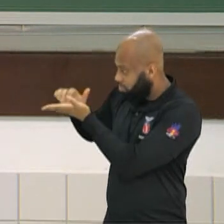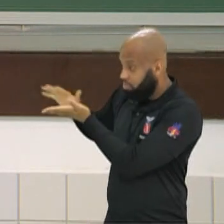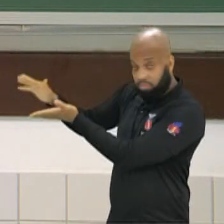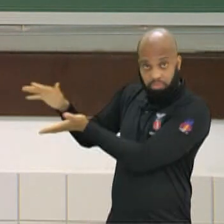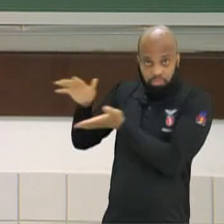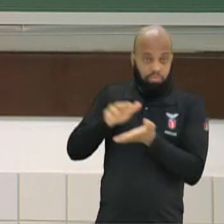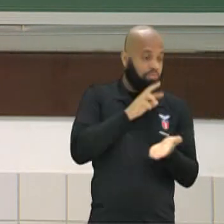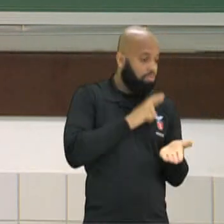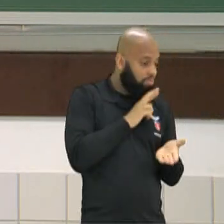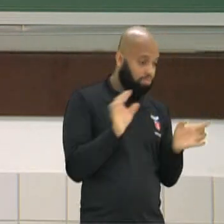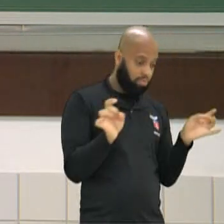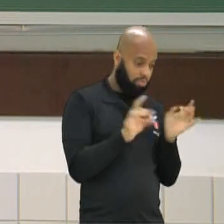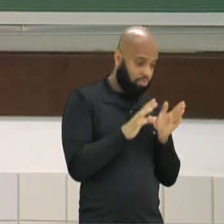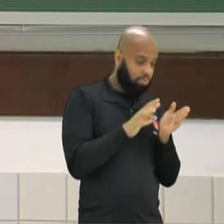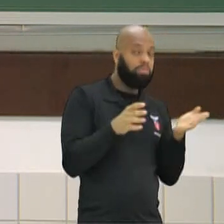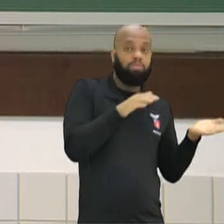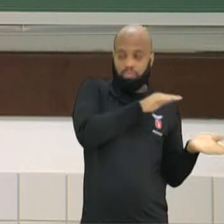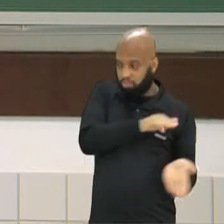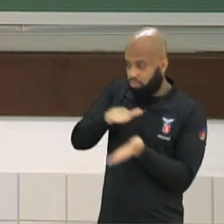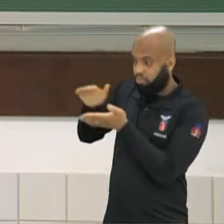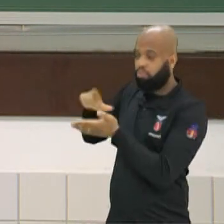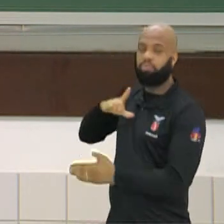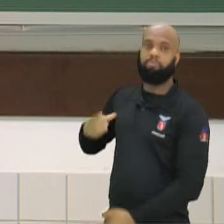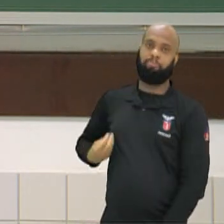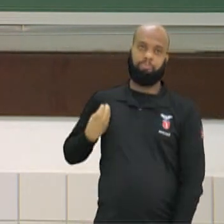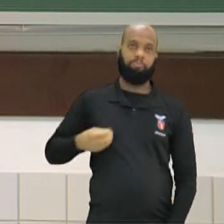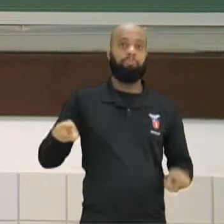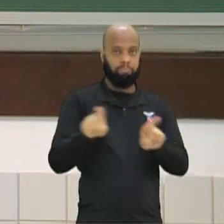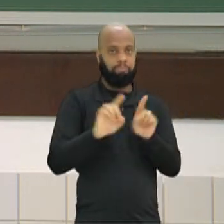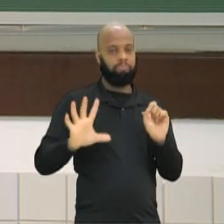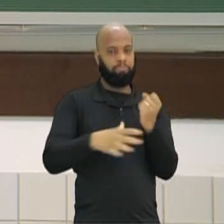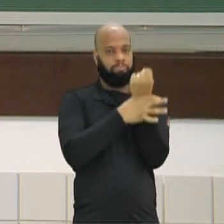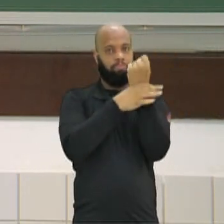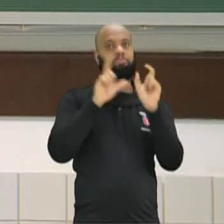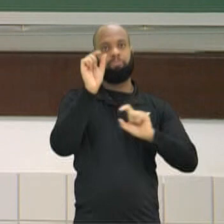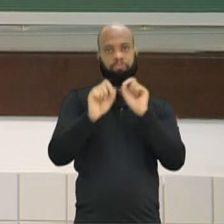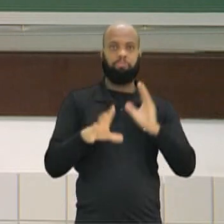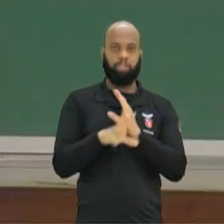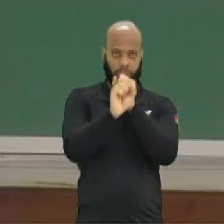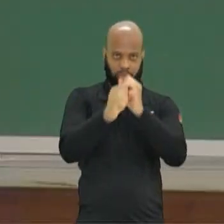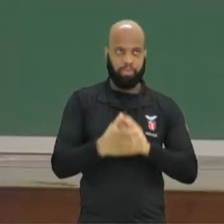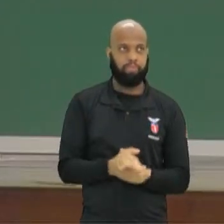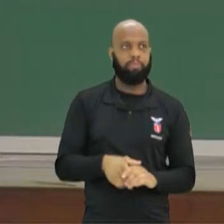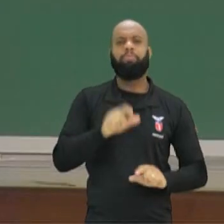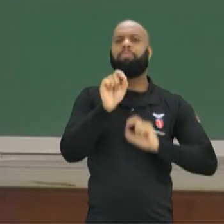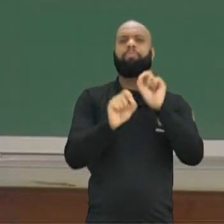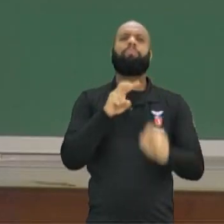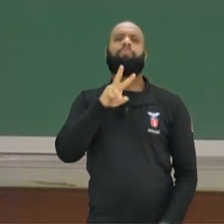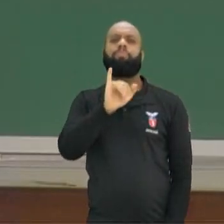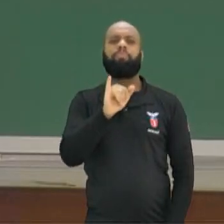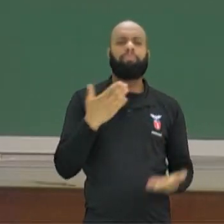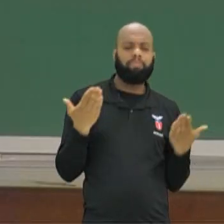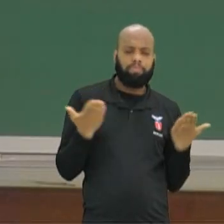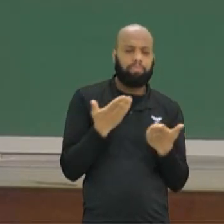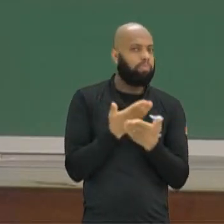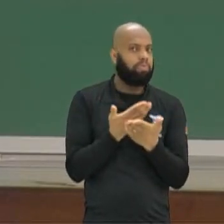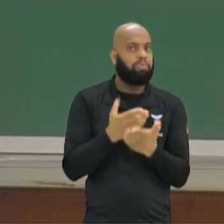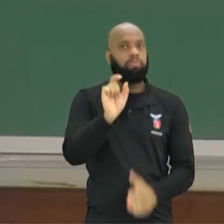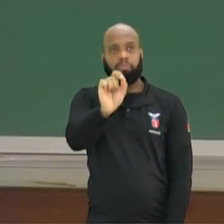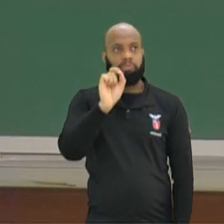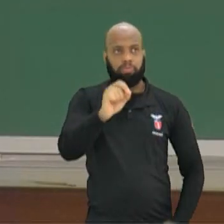Você, terminando, devolva para ganhar presença e nota também, certo? Meus amigos, o que nós faremos na aula de